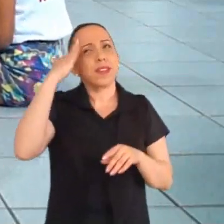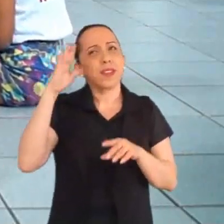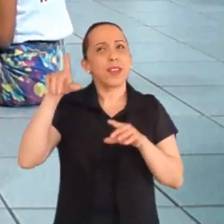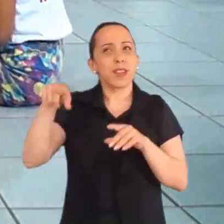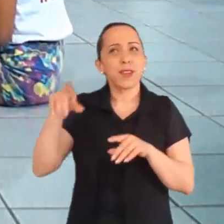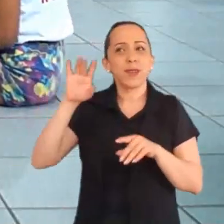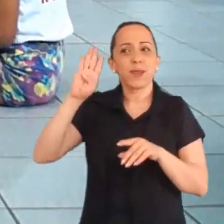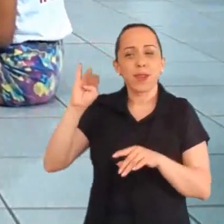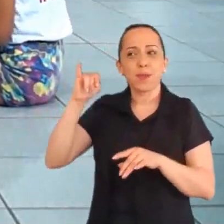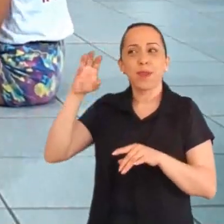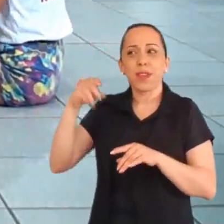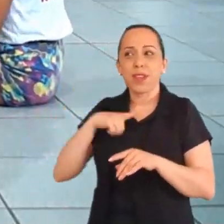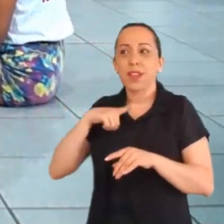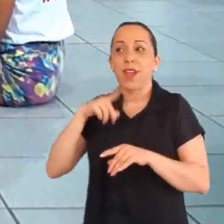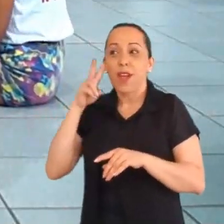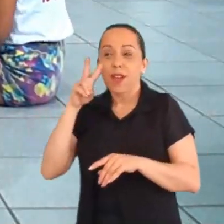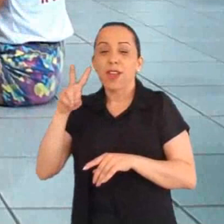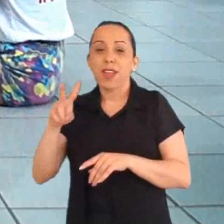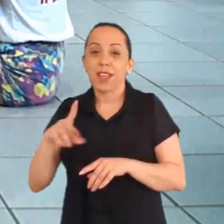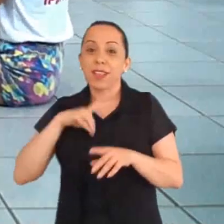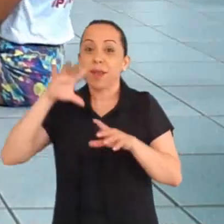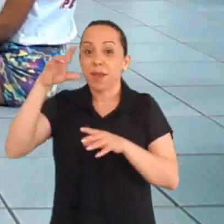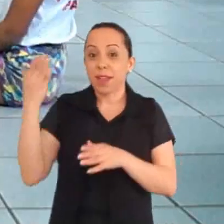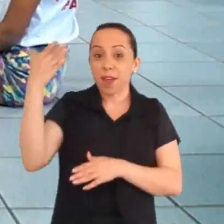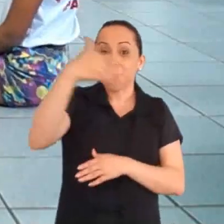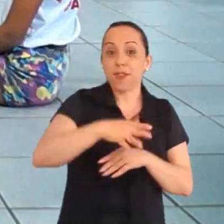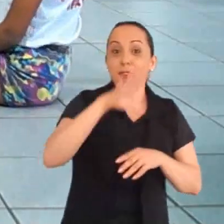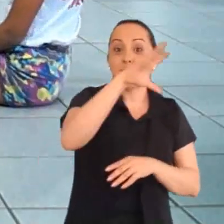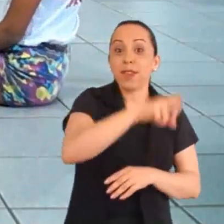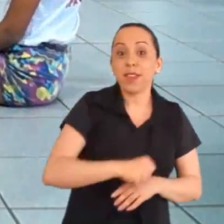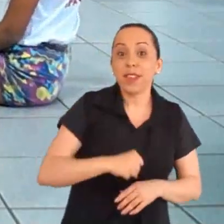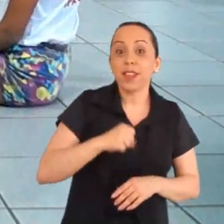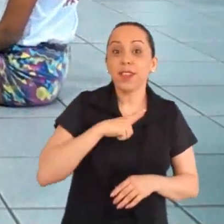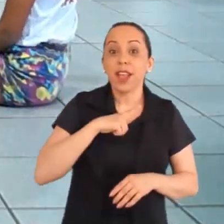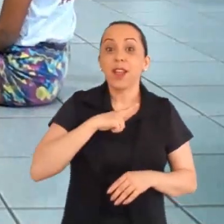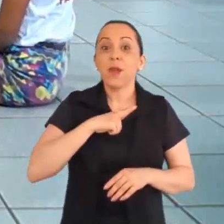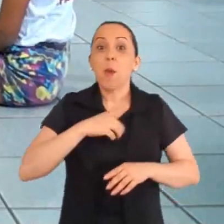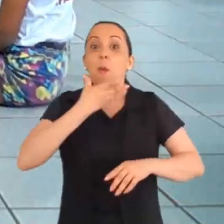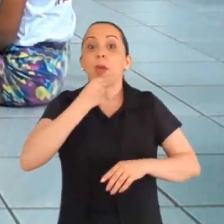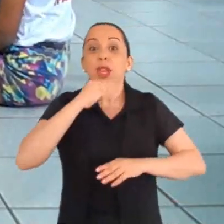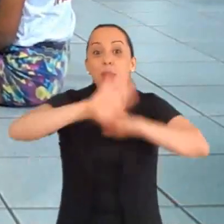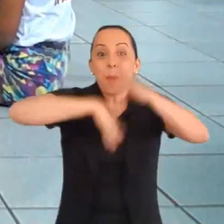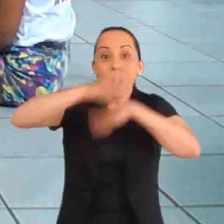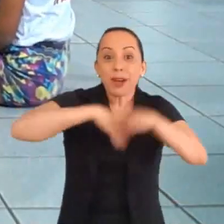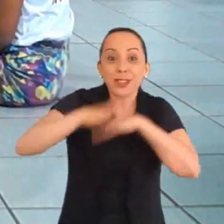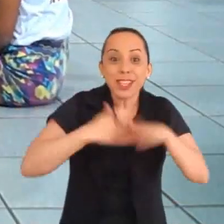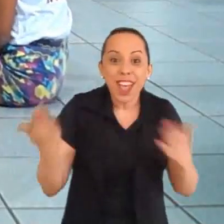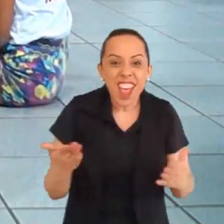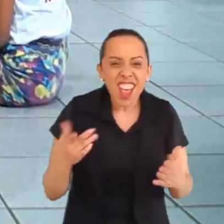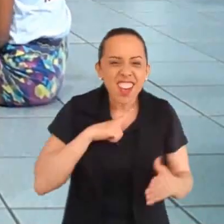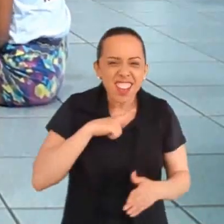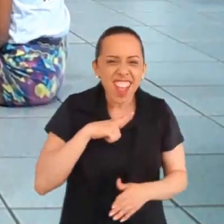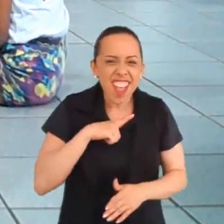papão, seu bicho matreiro, vem aqui pegar esses meninos